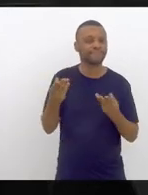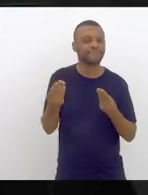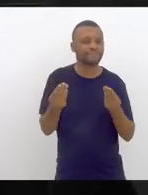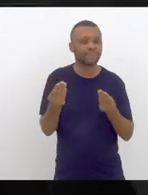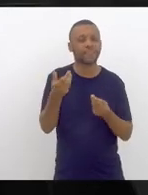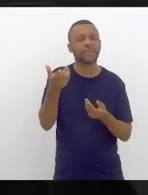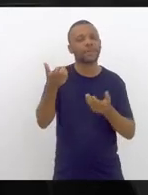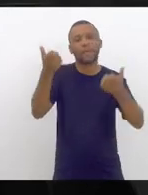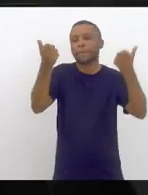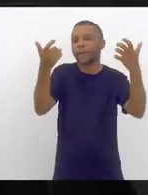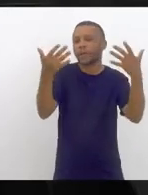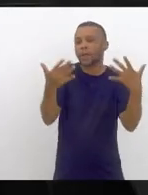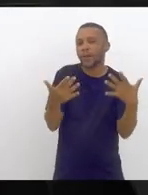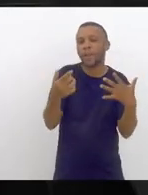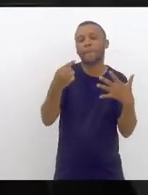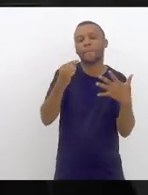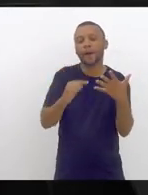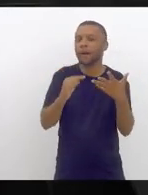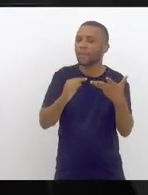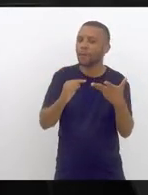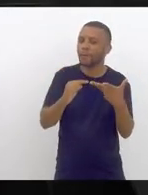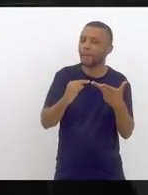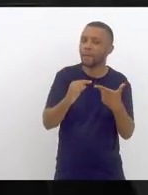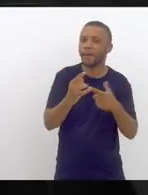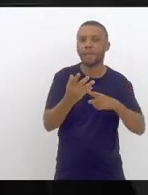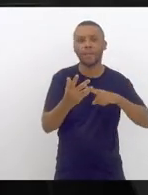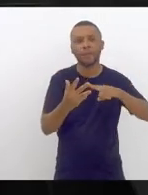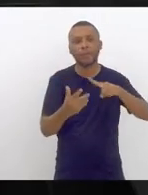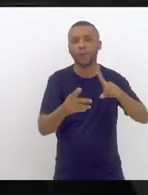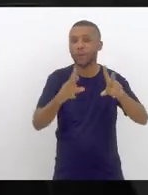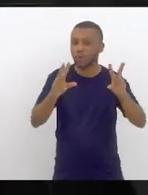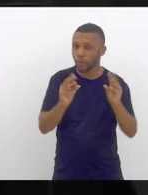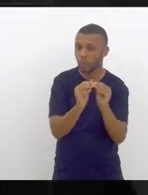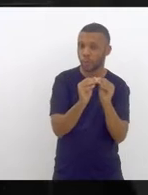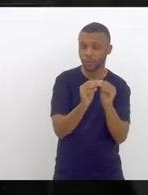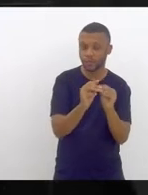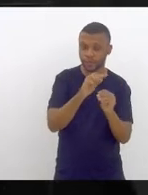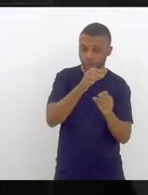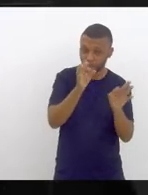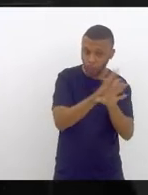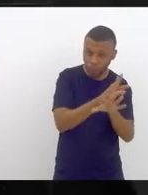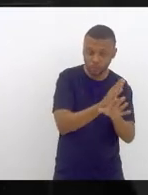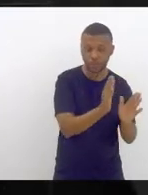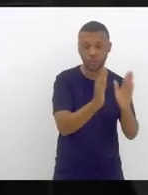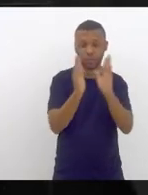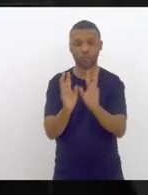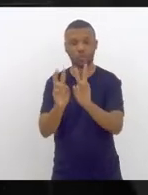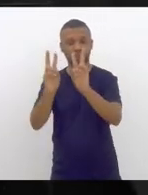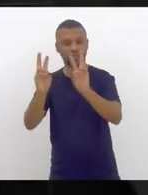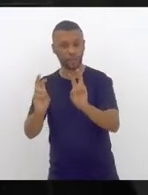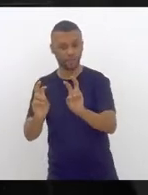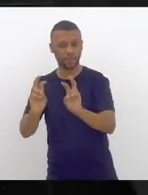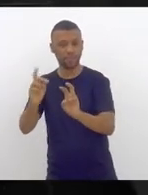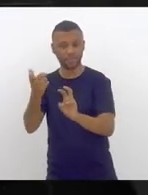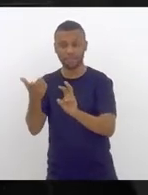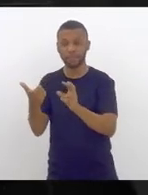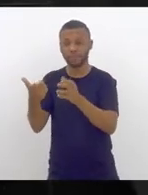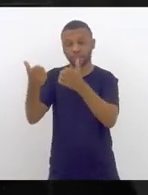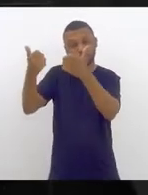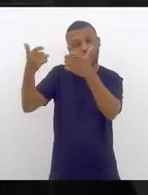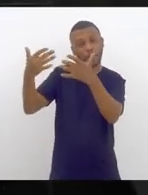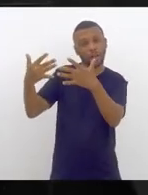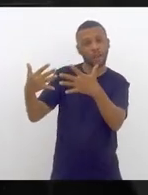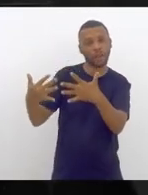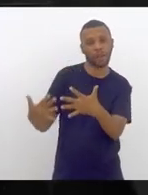algumas pontuações e depois tocar em um tema um pouco mais longo e nas pontuações